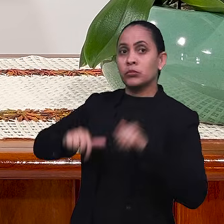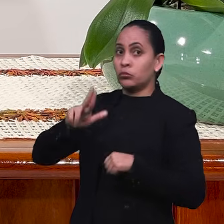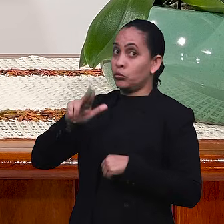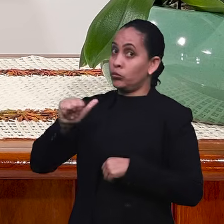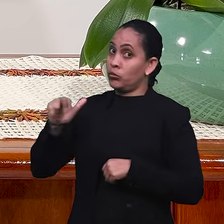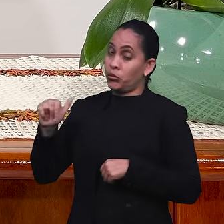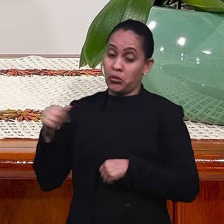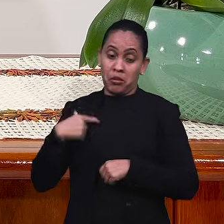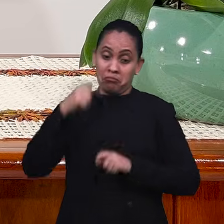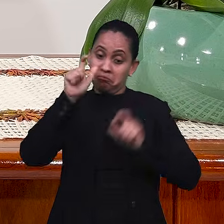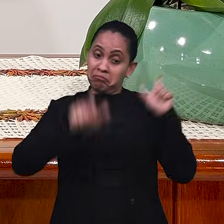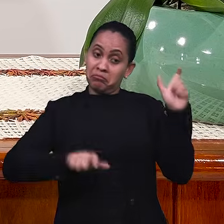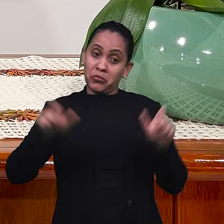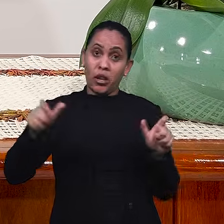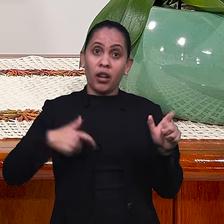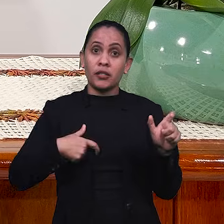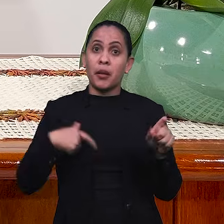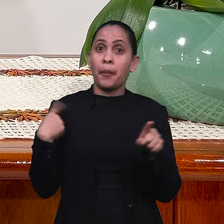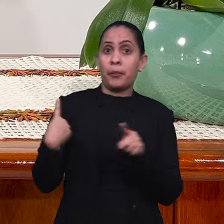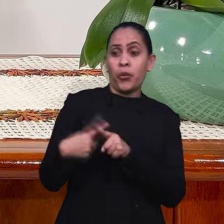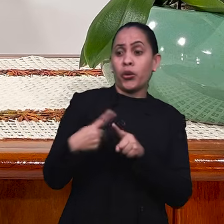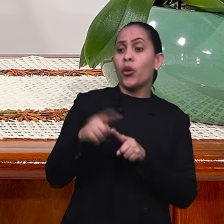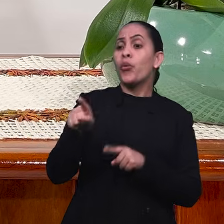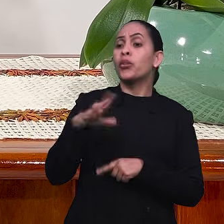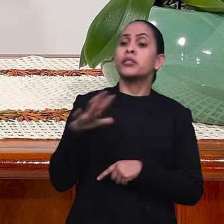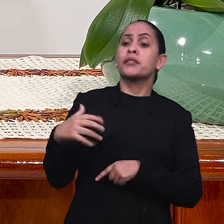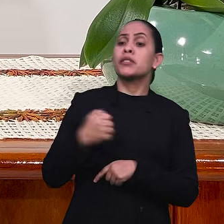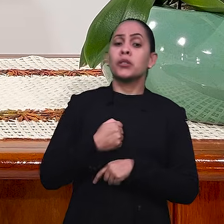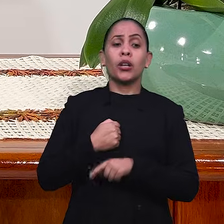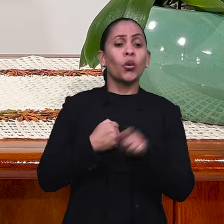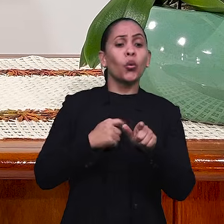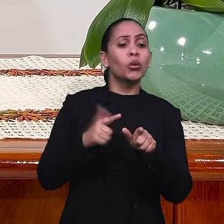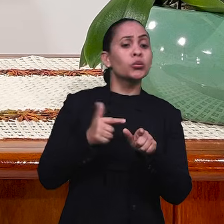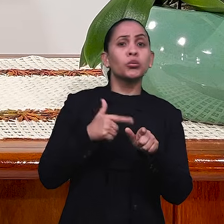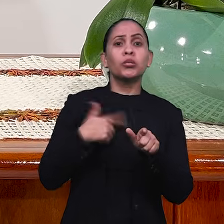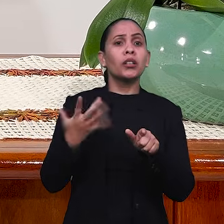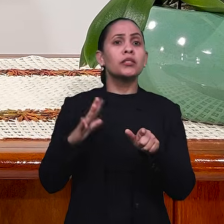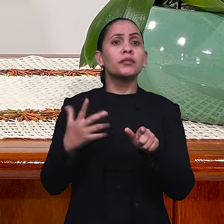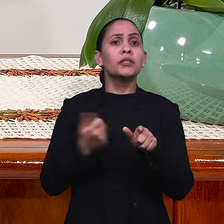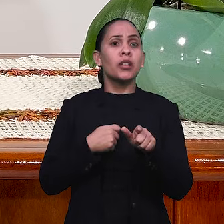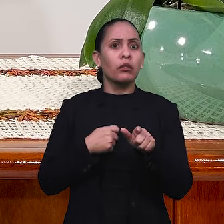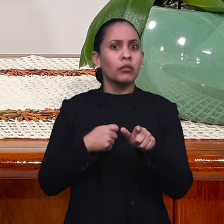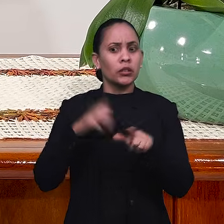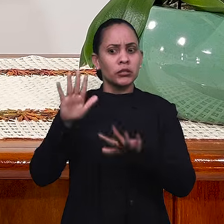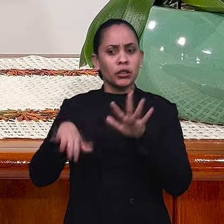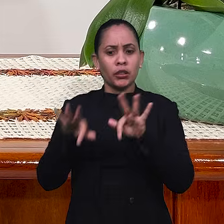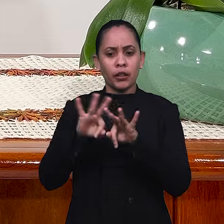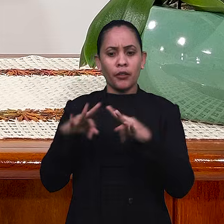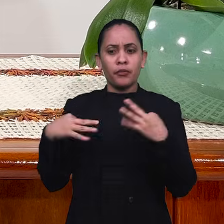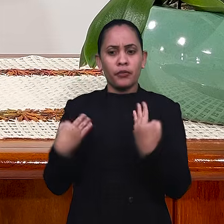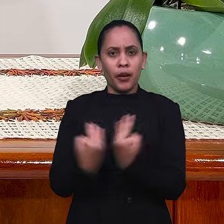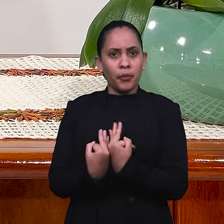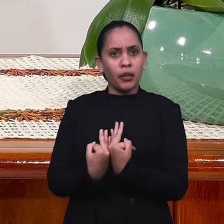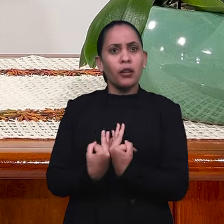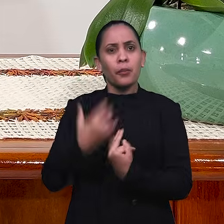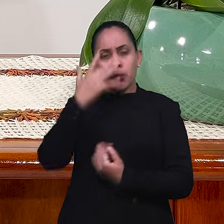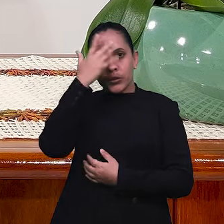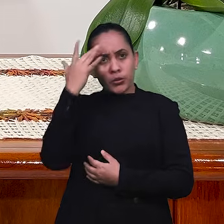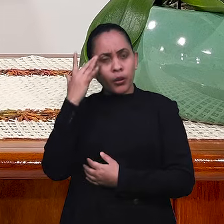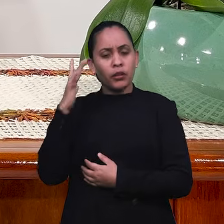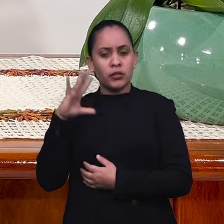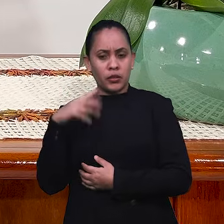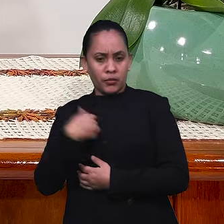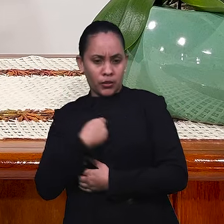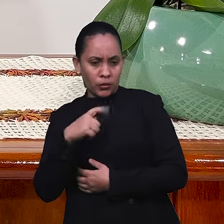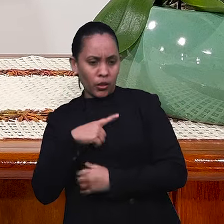a qualquer um de nós questionar por que um foi salvo e o outro não. Às vezes, na mesma família, você tem uma pessoa que foi alcançada pelo Senhor